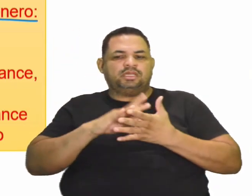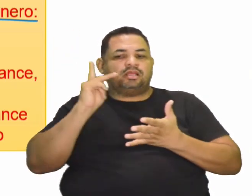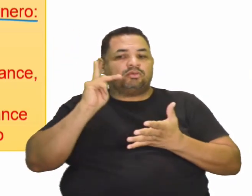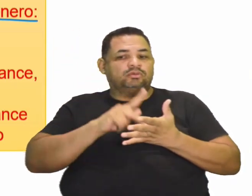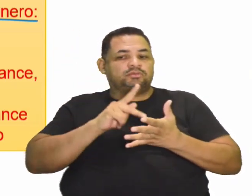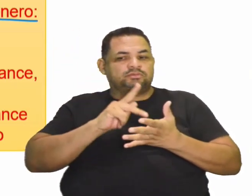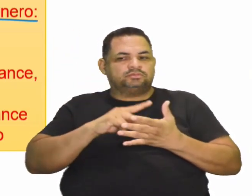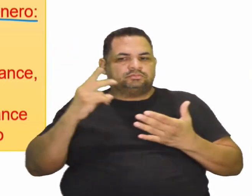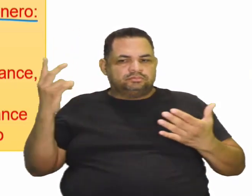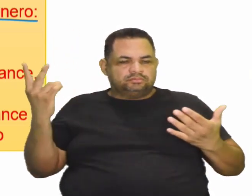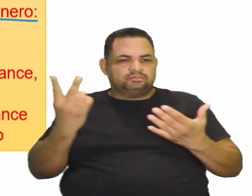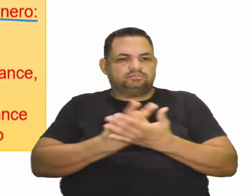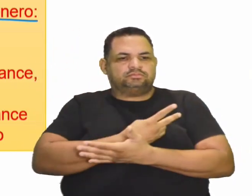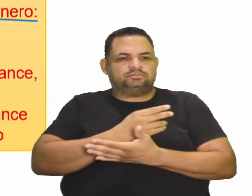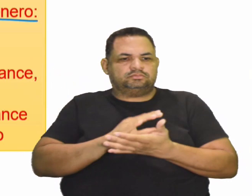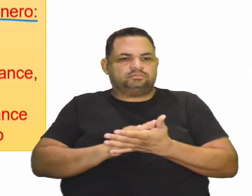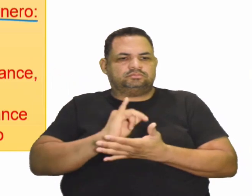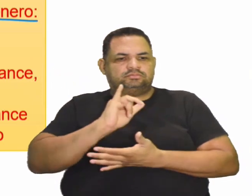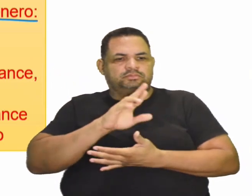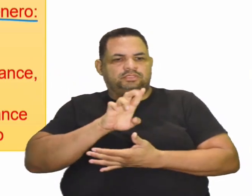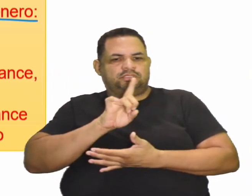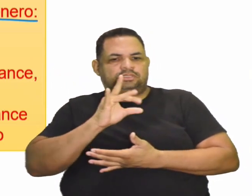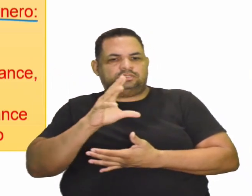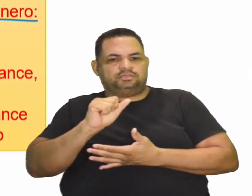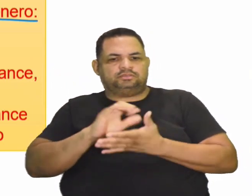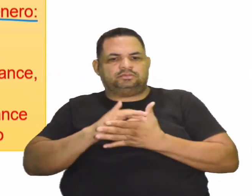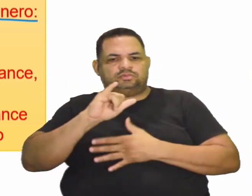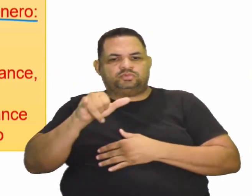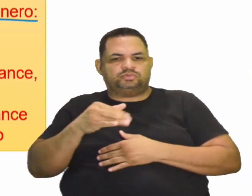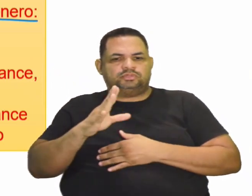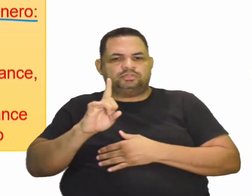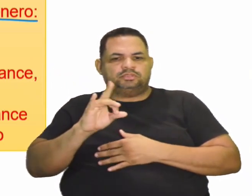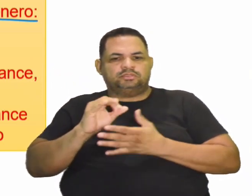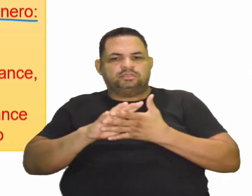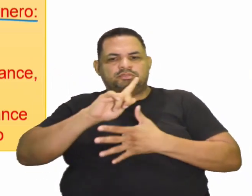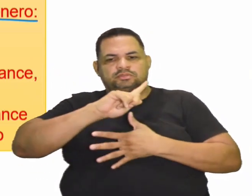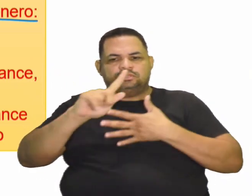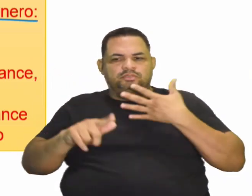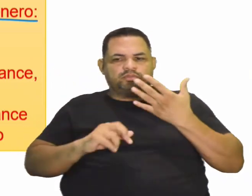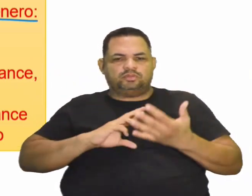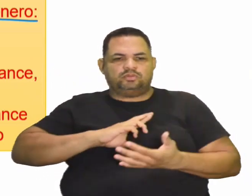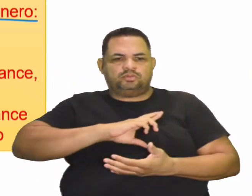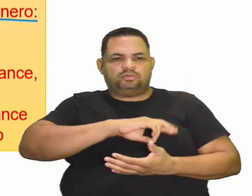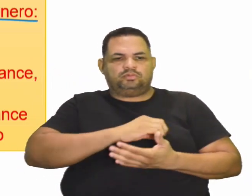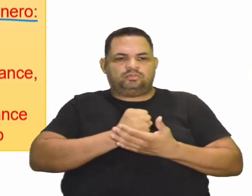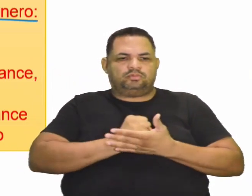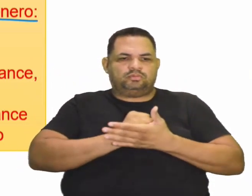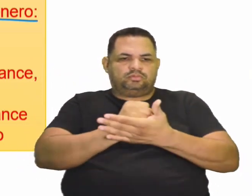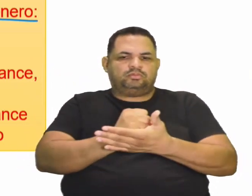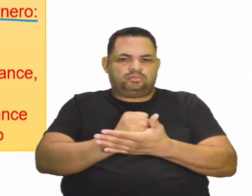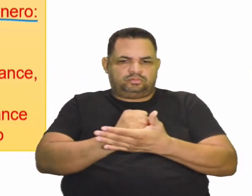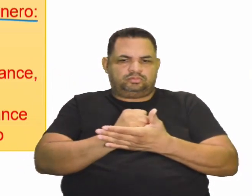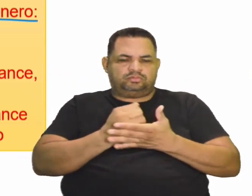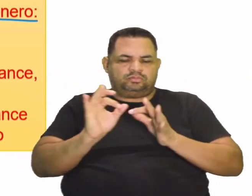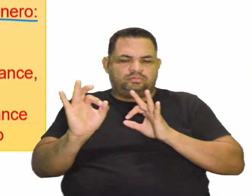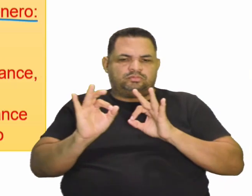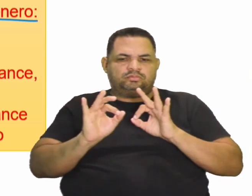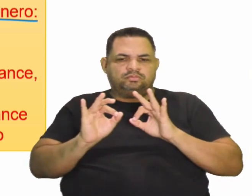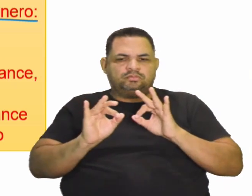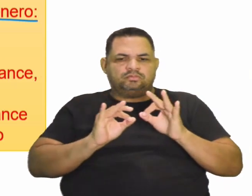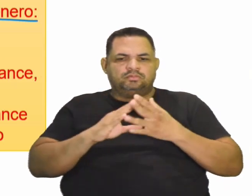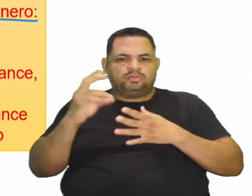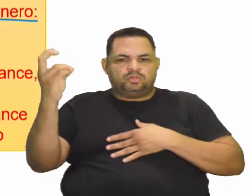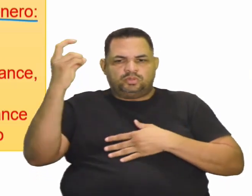né? Iracema, de José de Alencar, que é um gênero romance, com base aí na